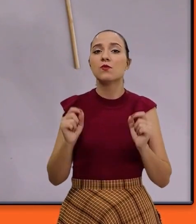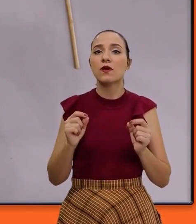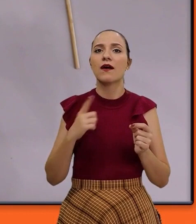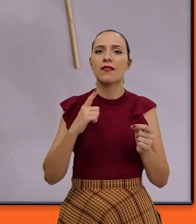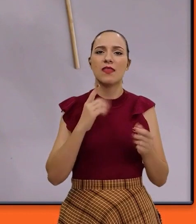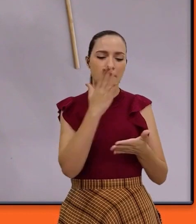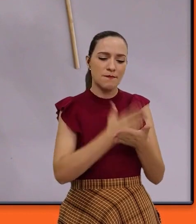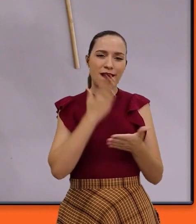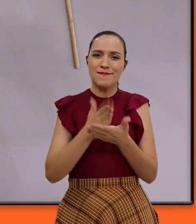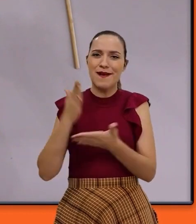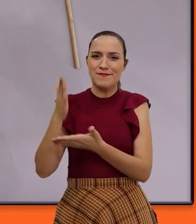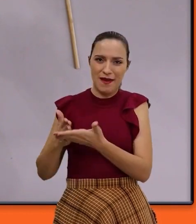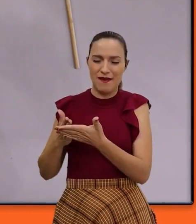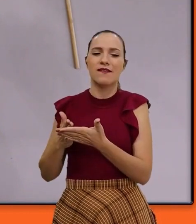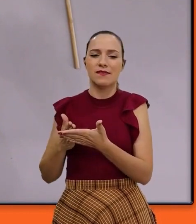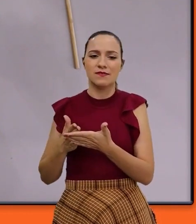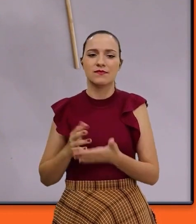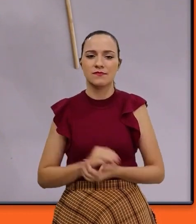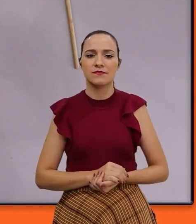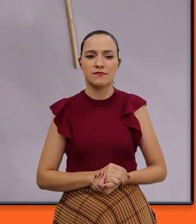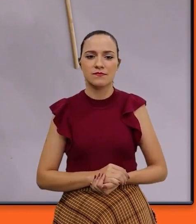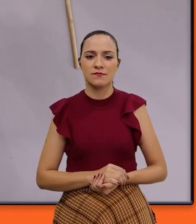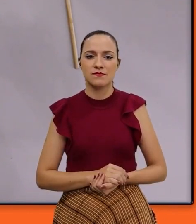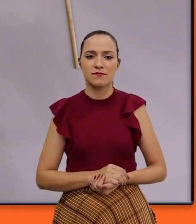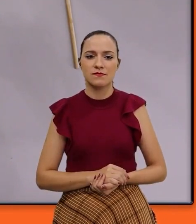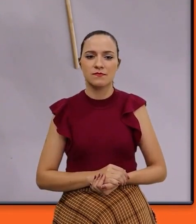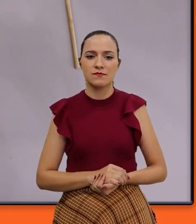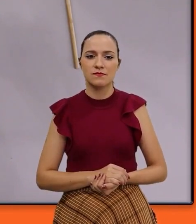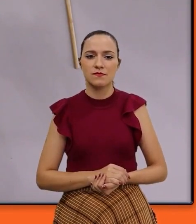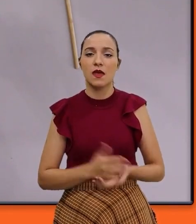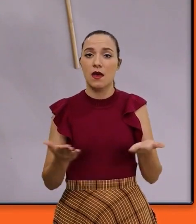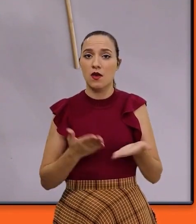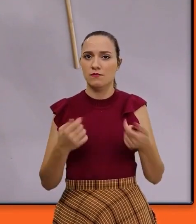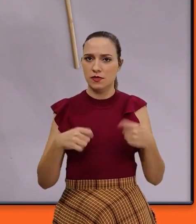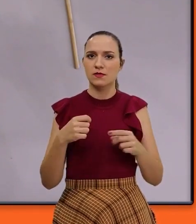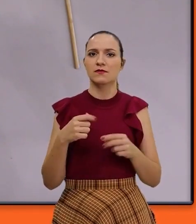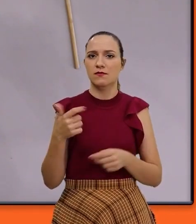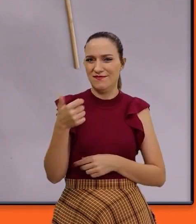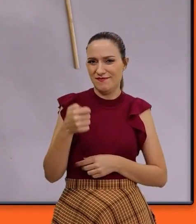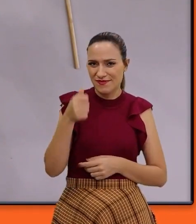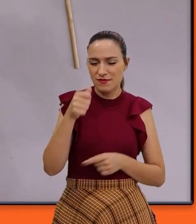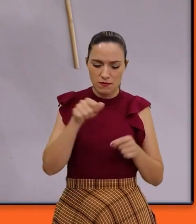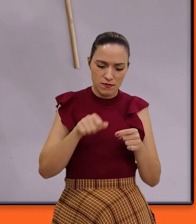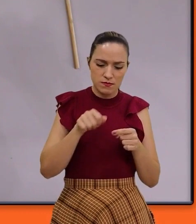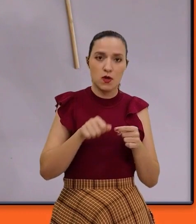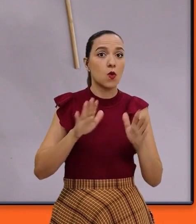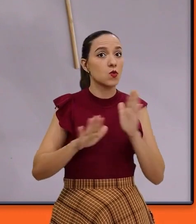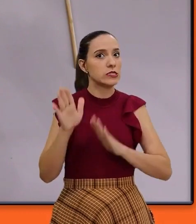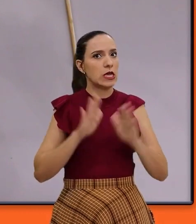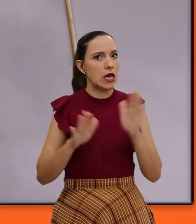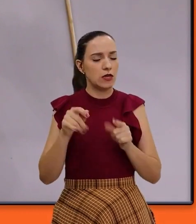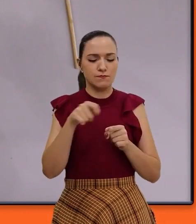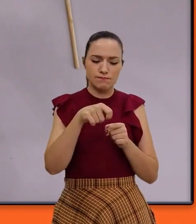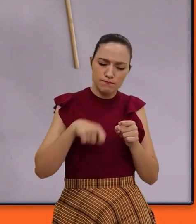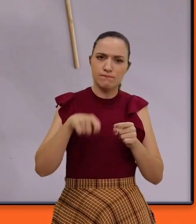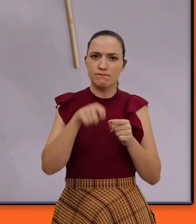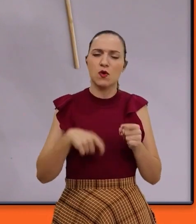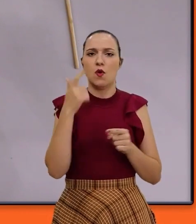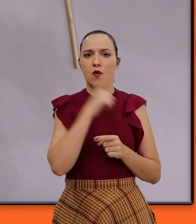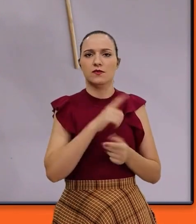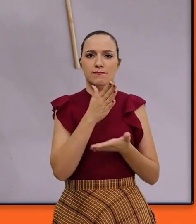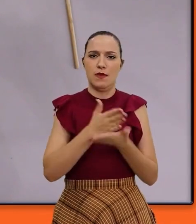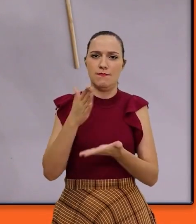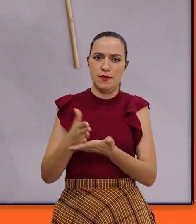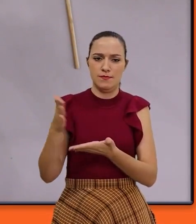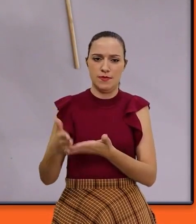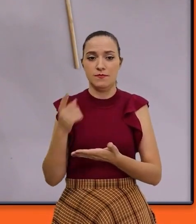cortar uma parte deles, porque não vai precisar dele inteiro. Então agora, com o uso do estilete, com bastante cuidado, você vai